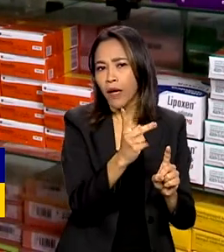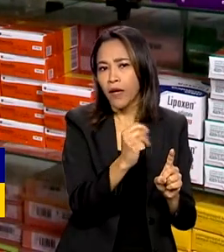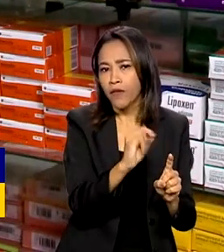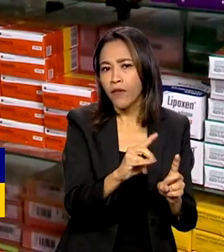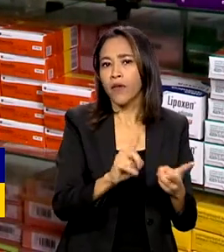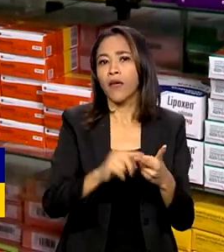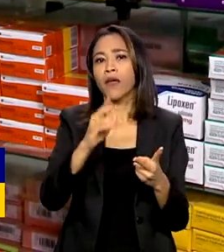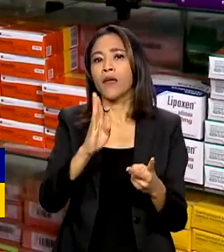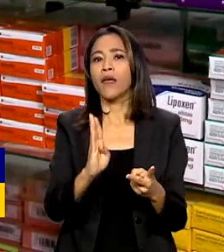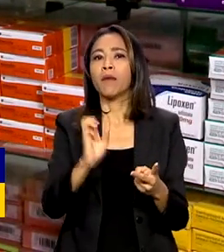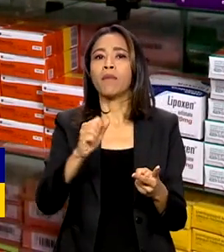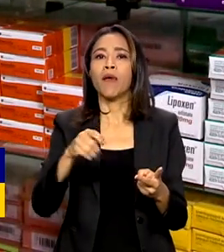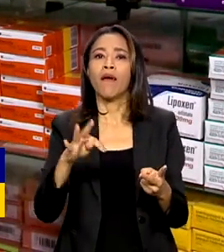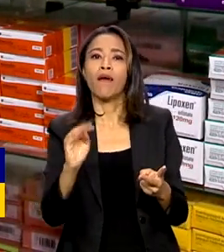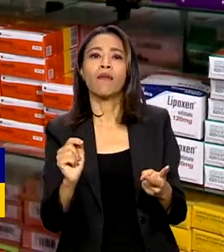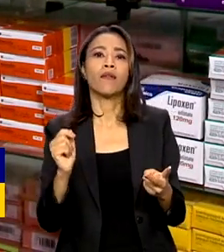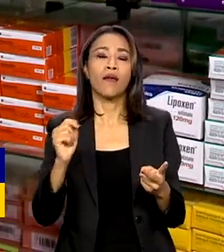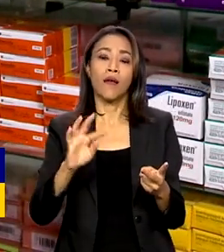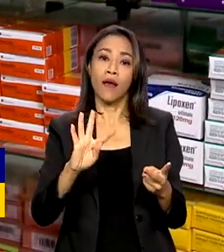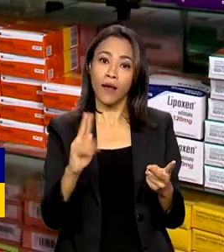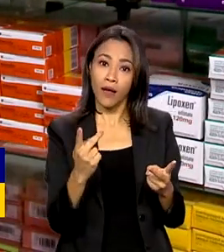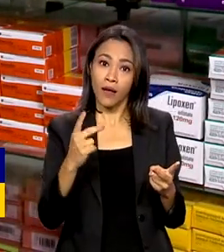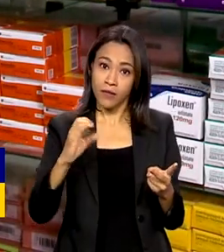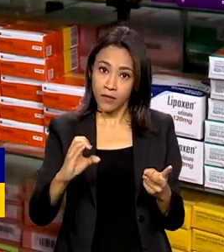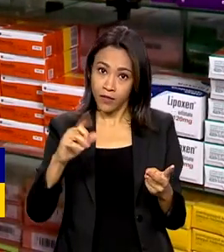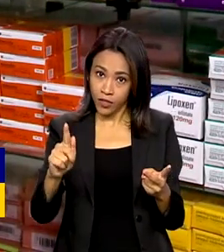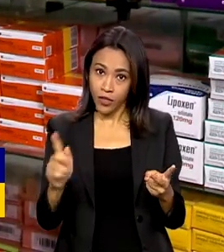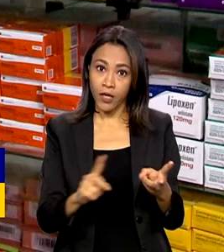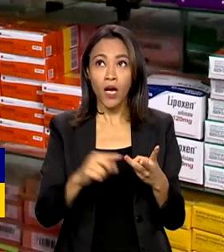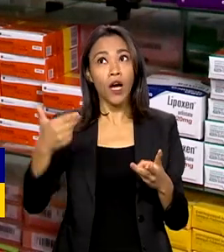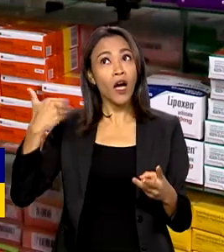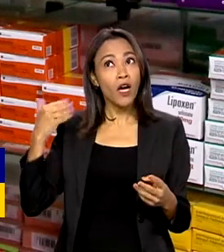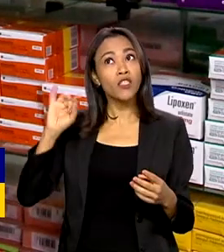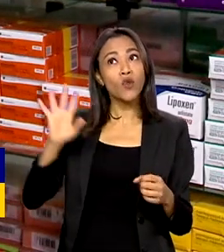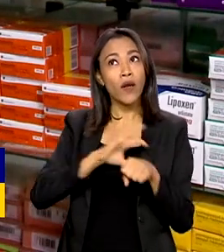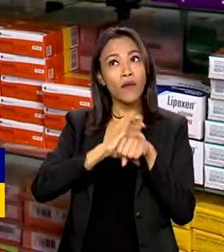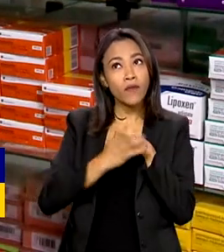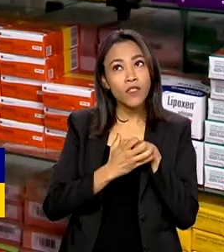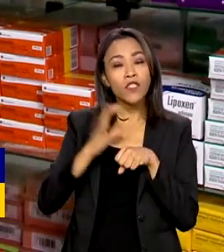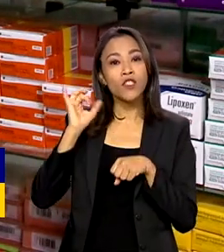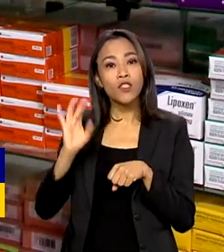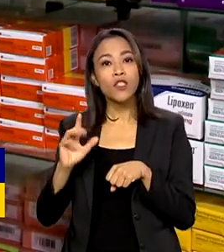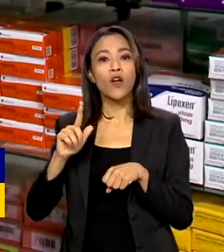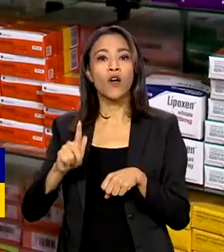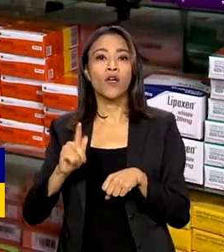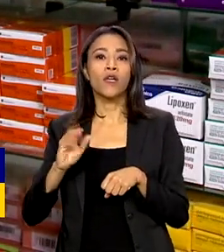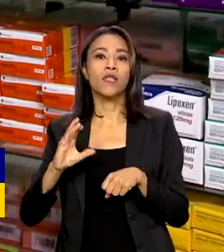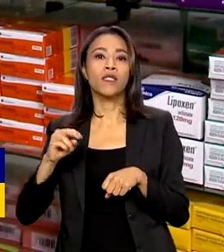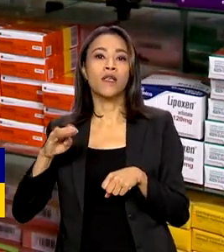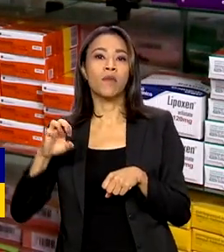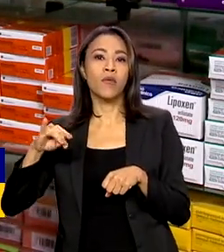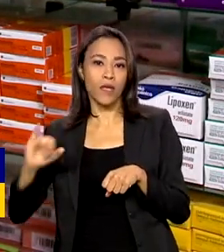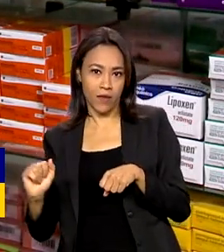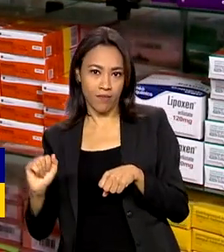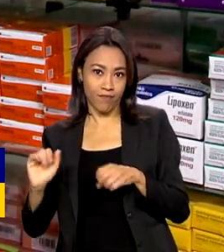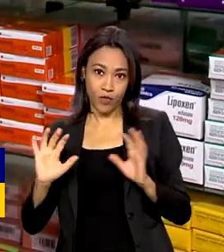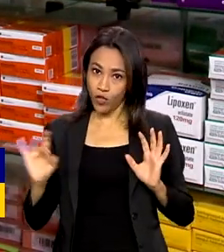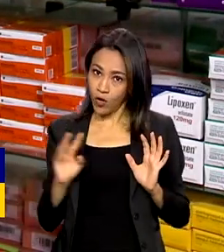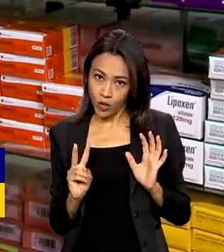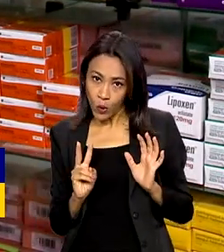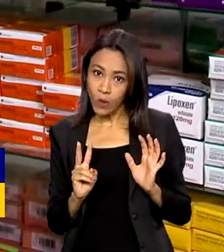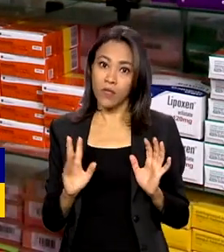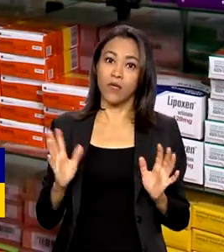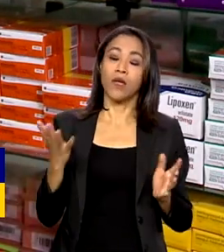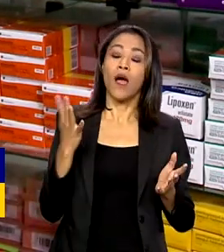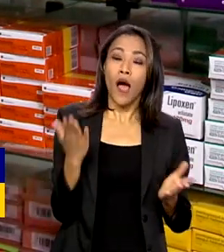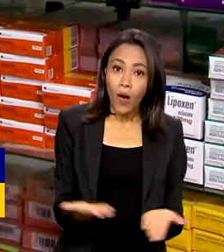e beta hcg antes só eram permitidos os testes de covid e glicemia por exemplo mas segundo a Anvisa os